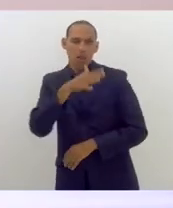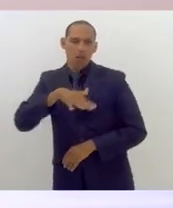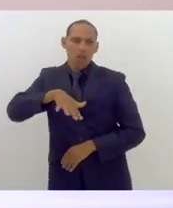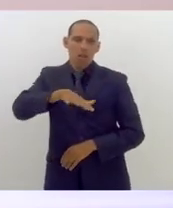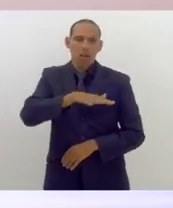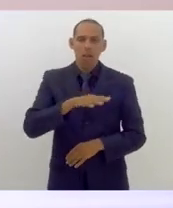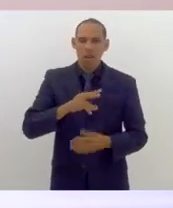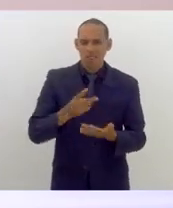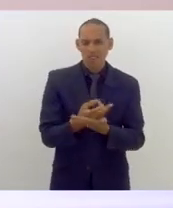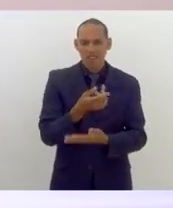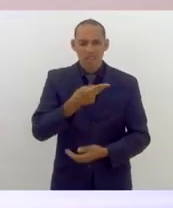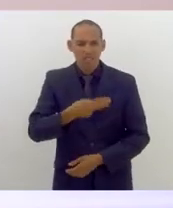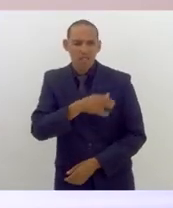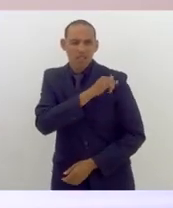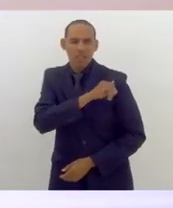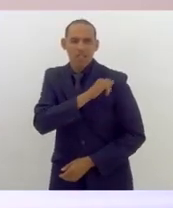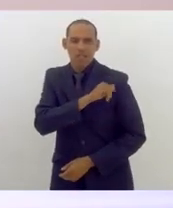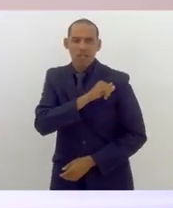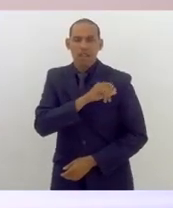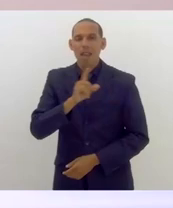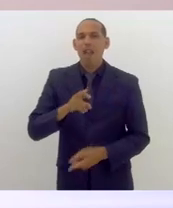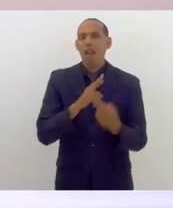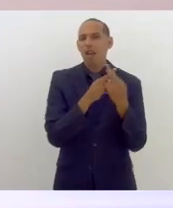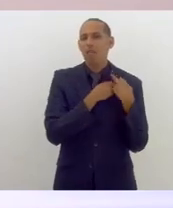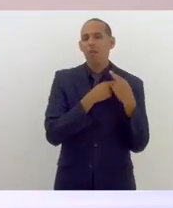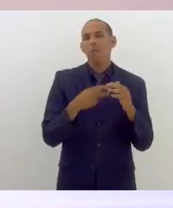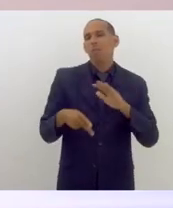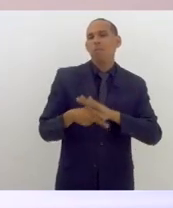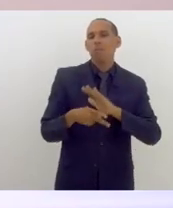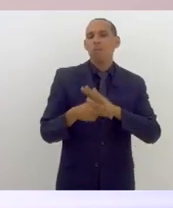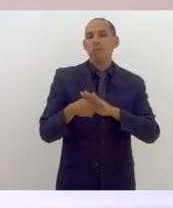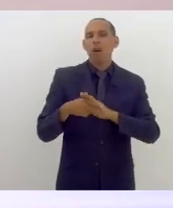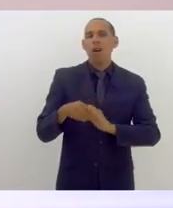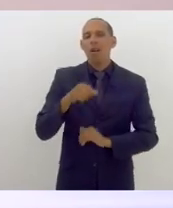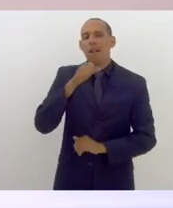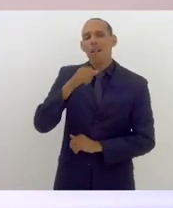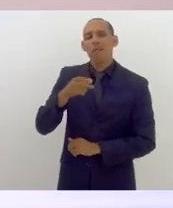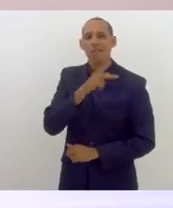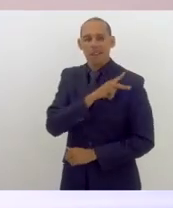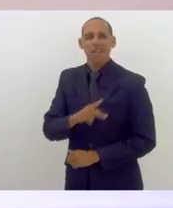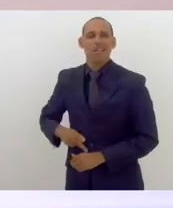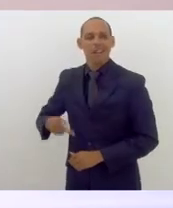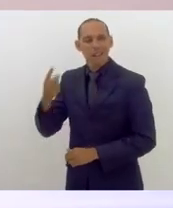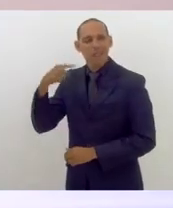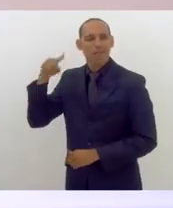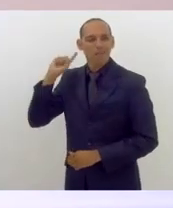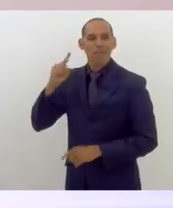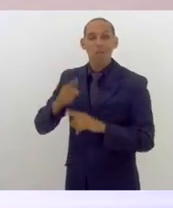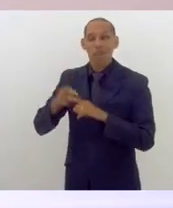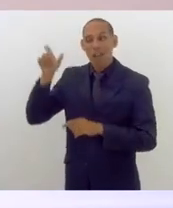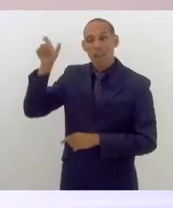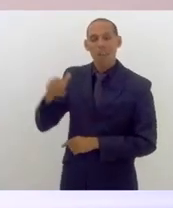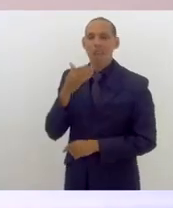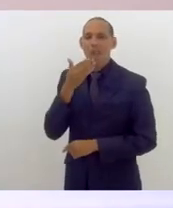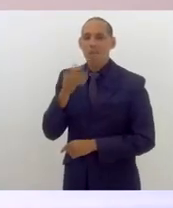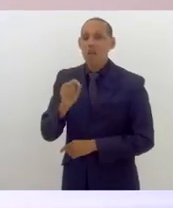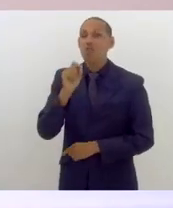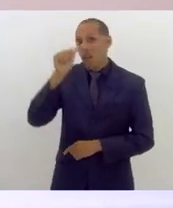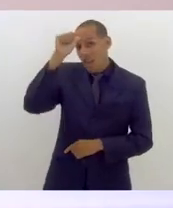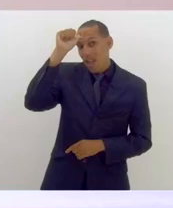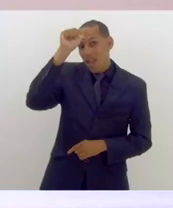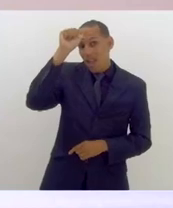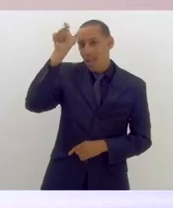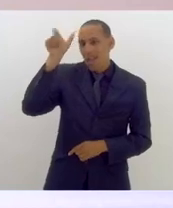tem a responsabilidade do antigo o antigo Presidente da República porque ele ele que solicitou ao Cláudio